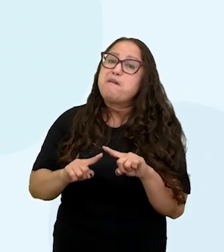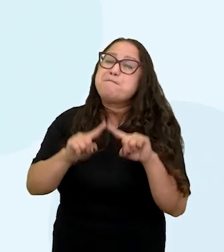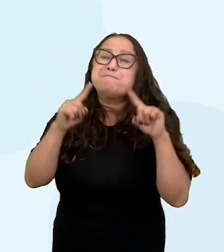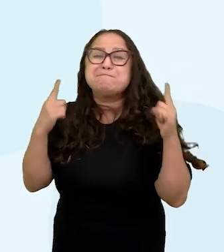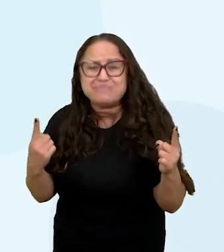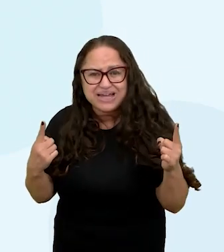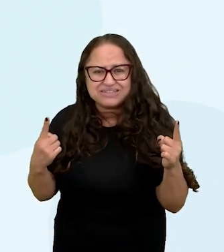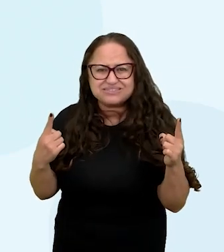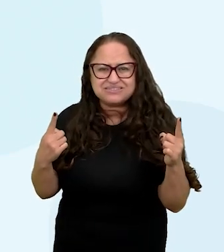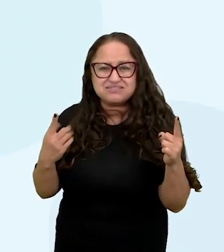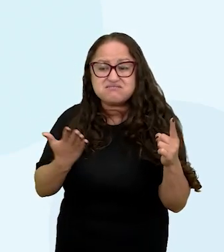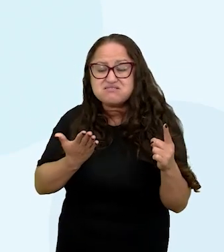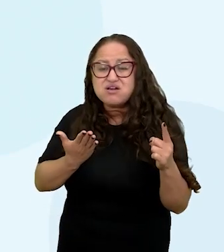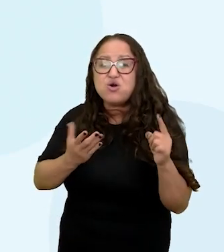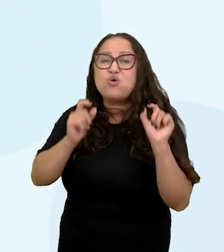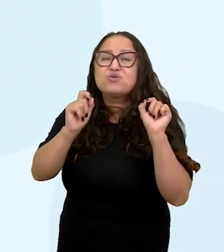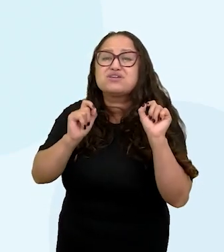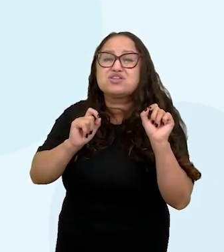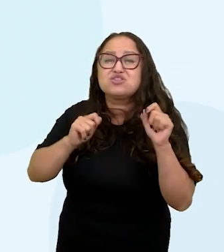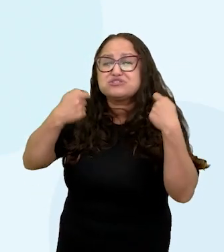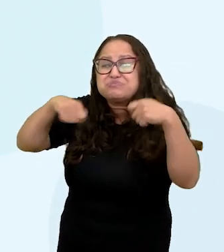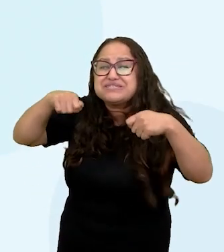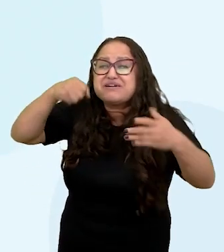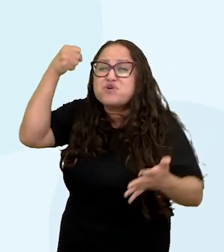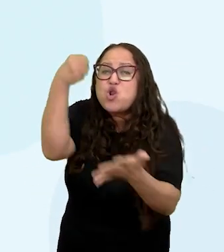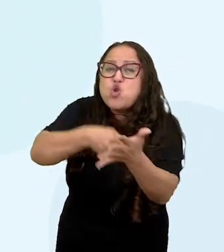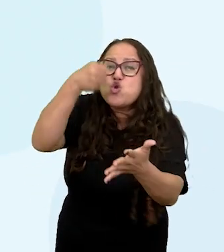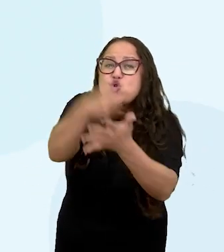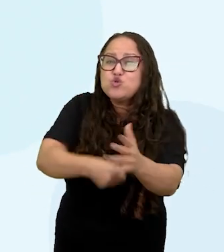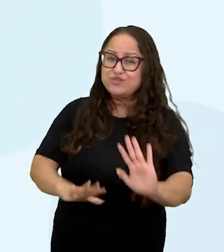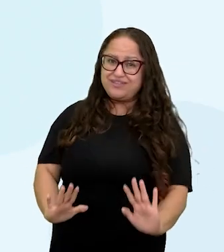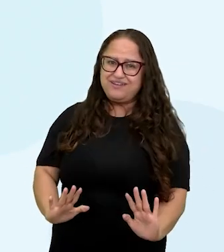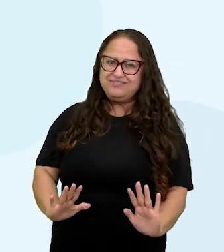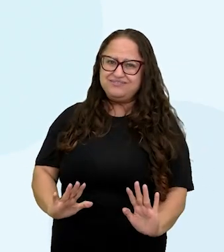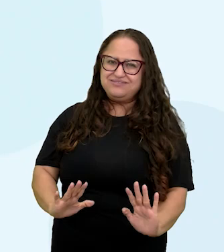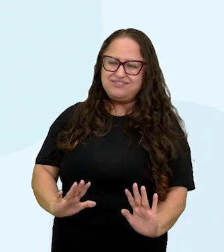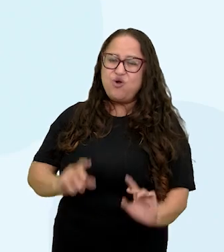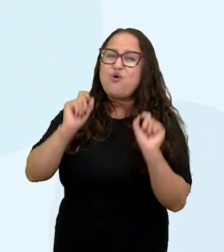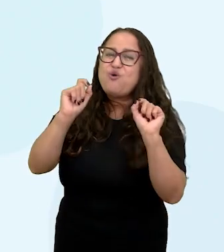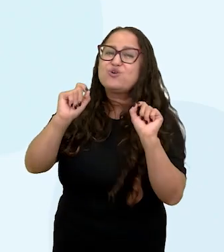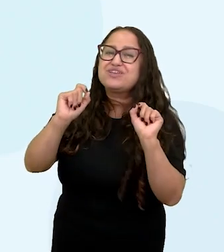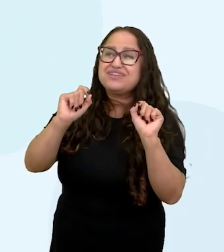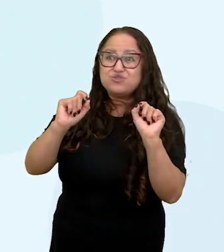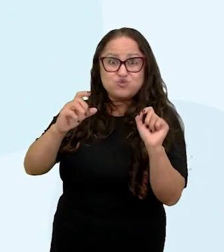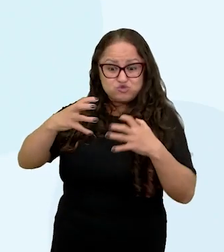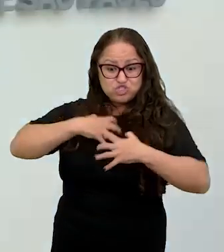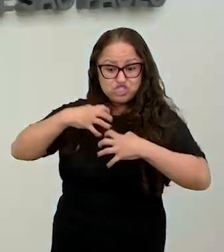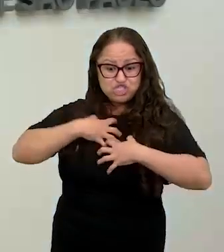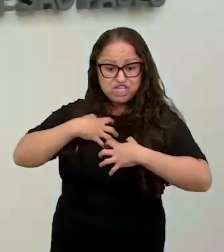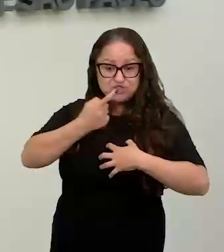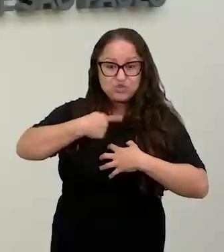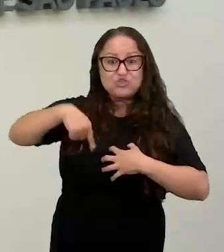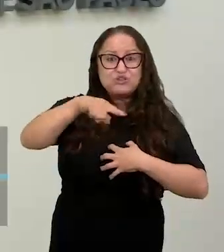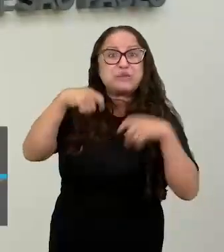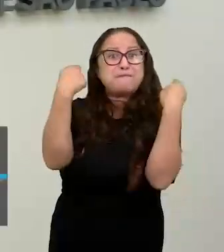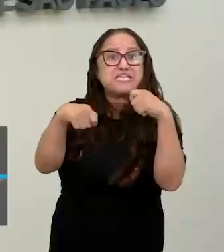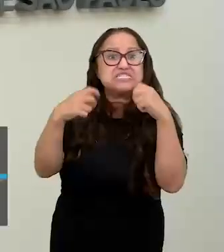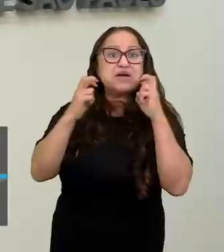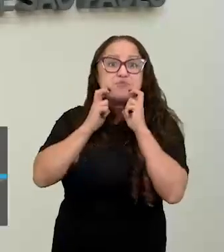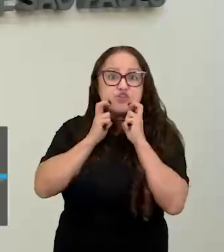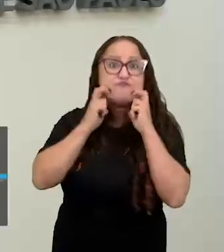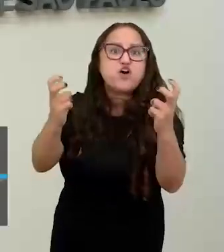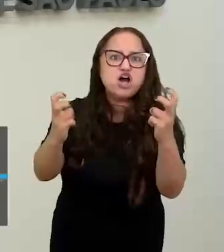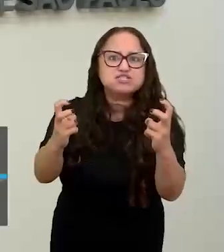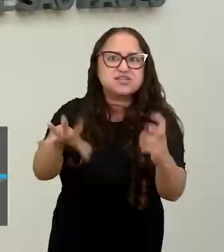gente lutar e ir atrás da política, que justamente é a única maneira que a gente tem de expressar a nossa voz e de